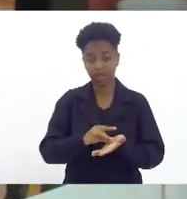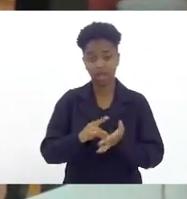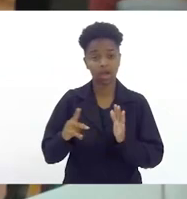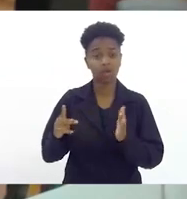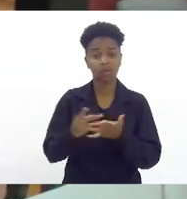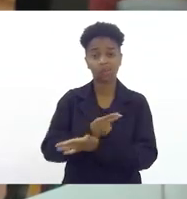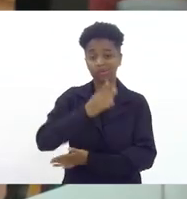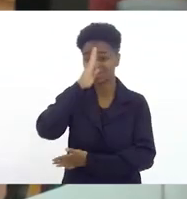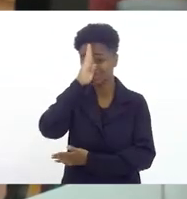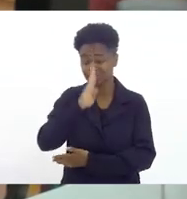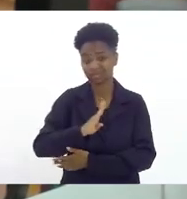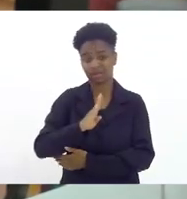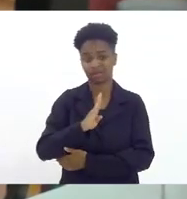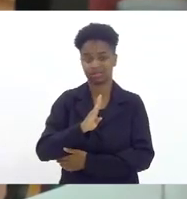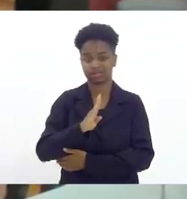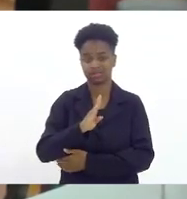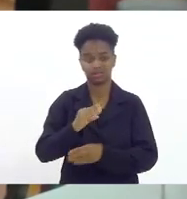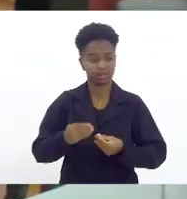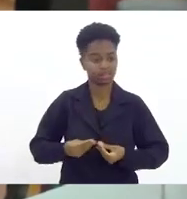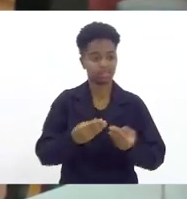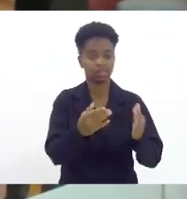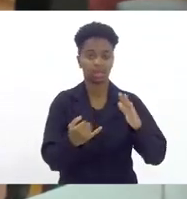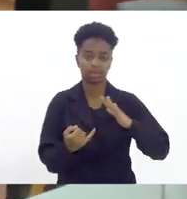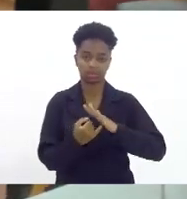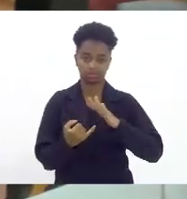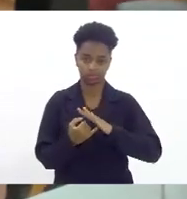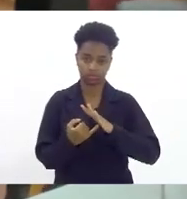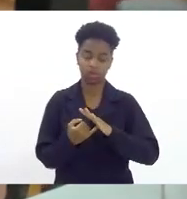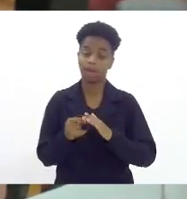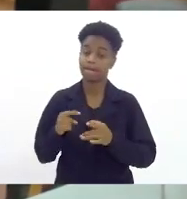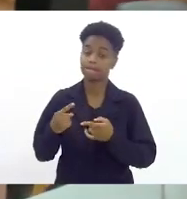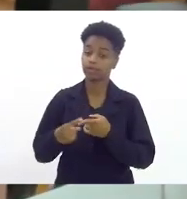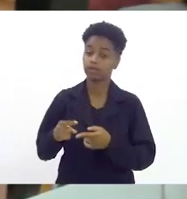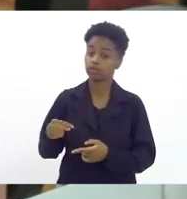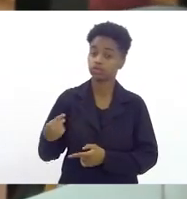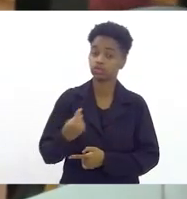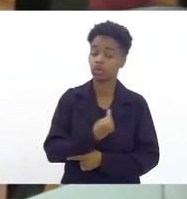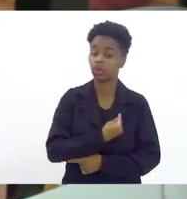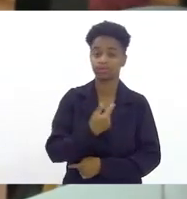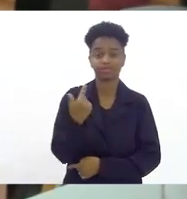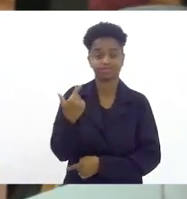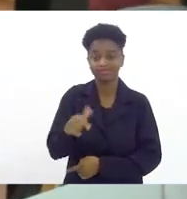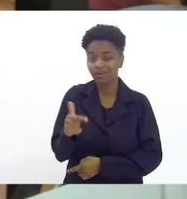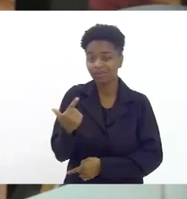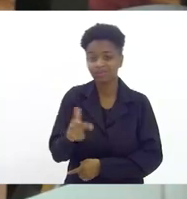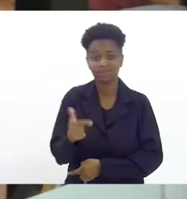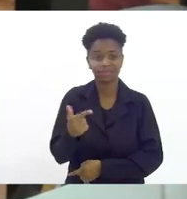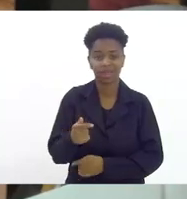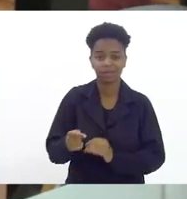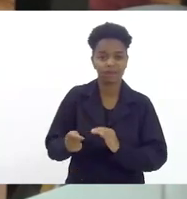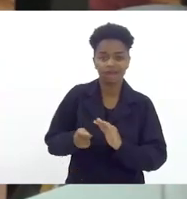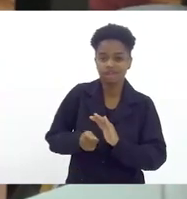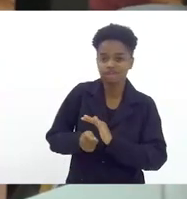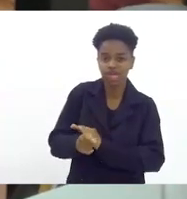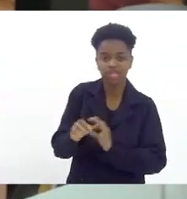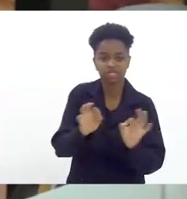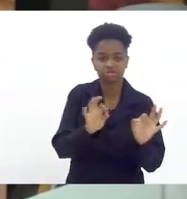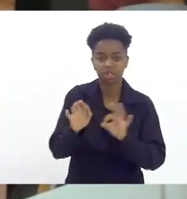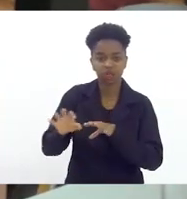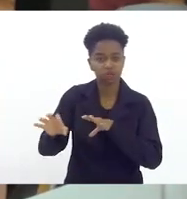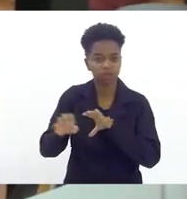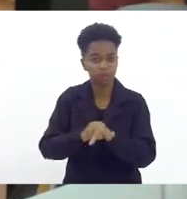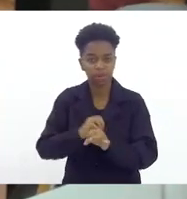forma gratuita para instituição Porque nós não temos esse investimento informação